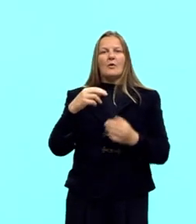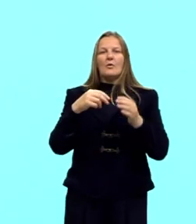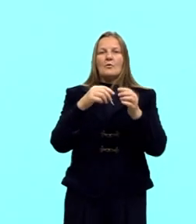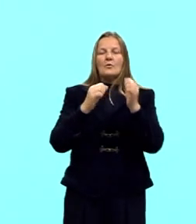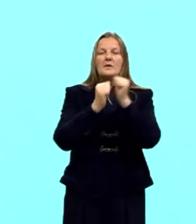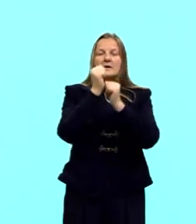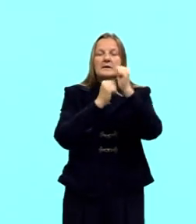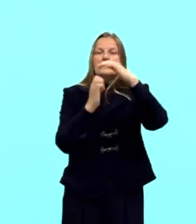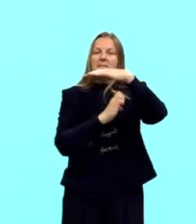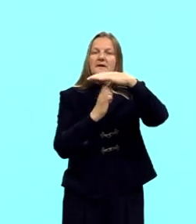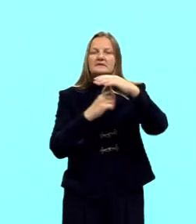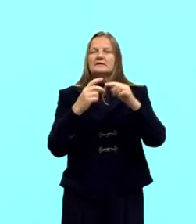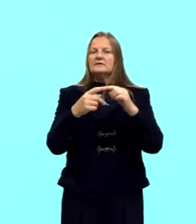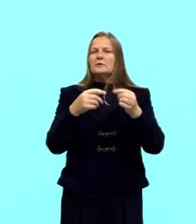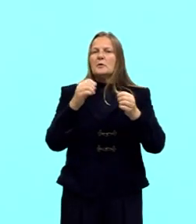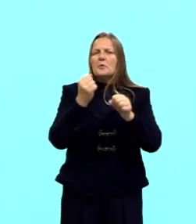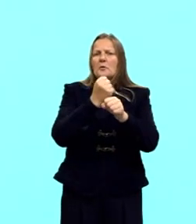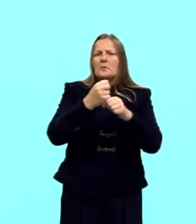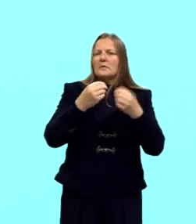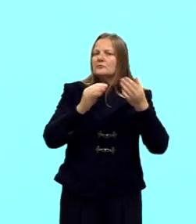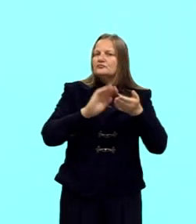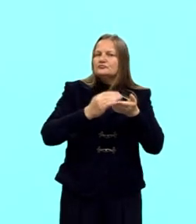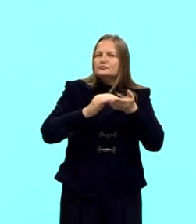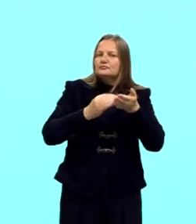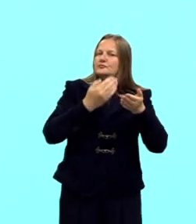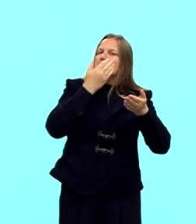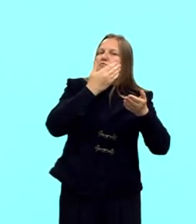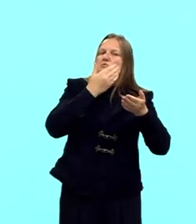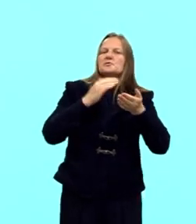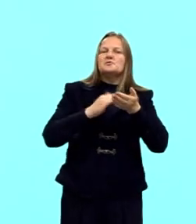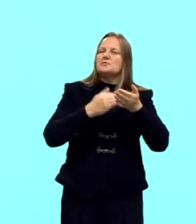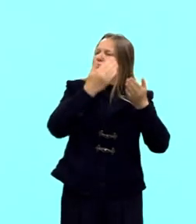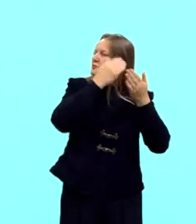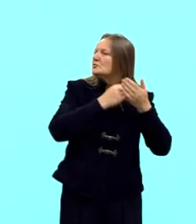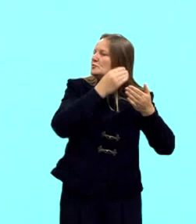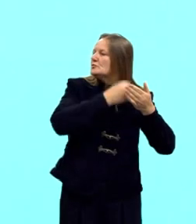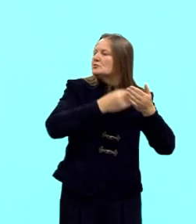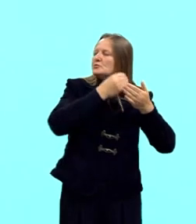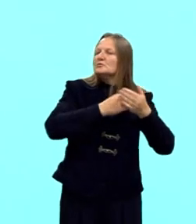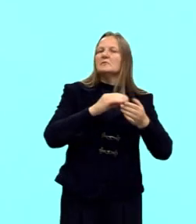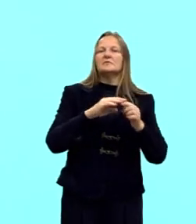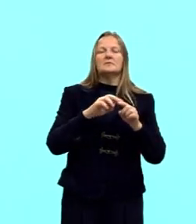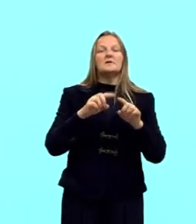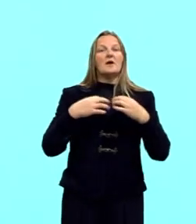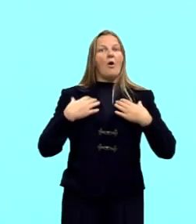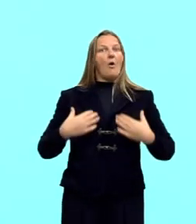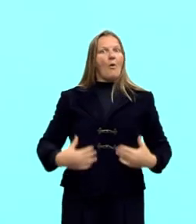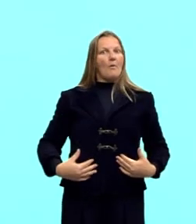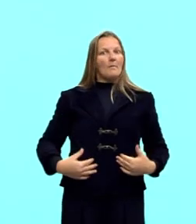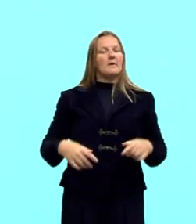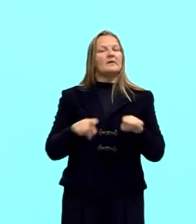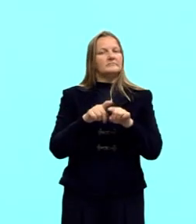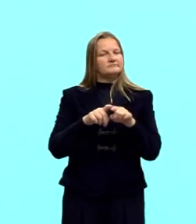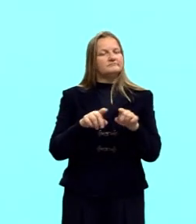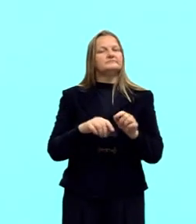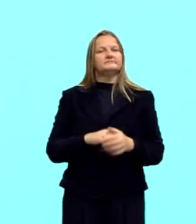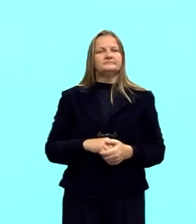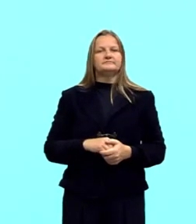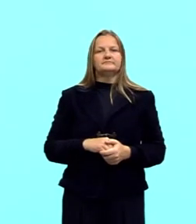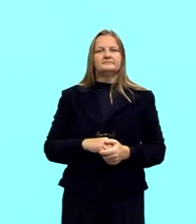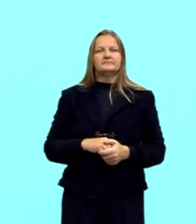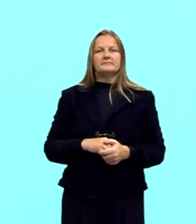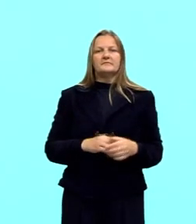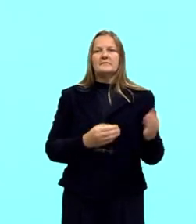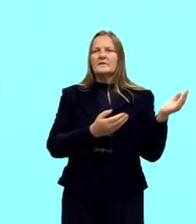exemplo que é uma empresa de cosméticos né olha aqui ó ela tem por exemplo de roupa ó Abu